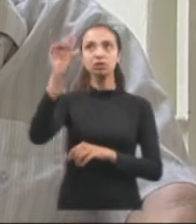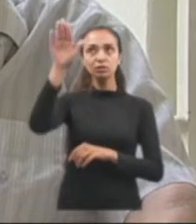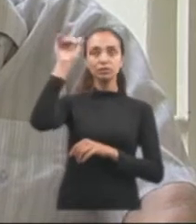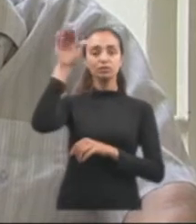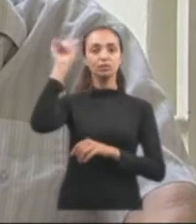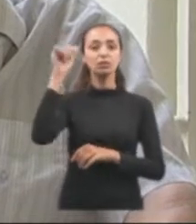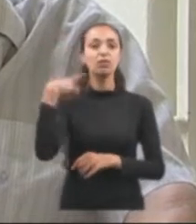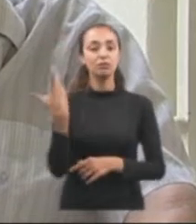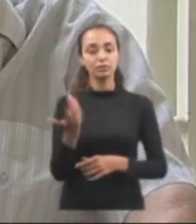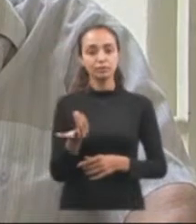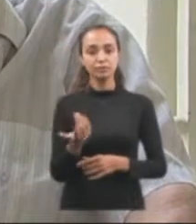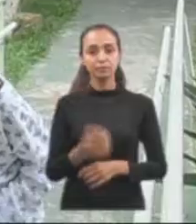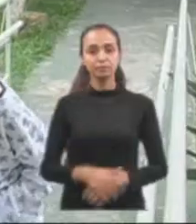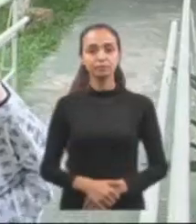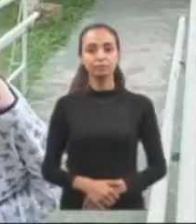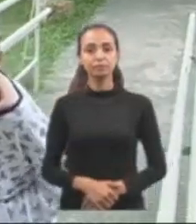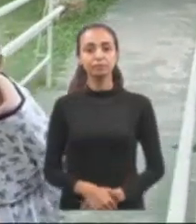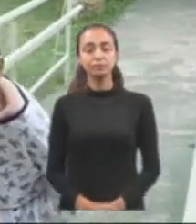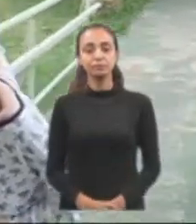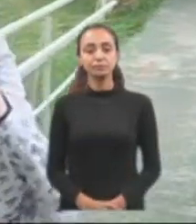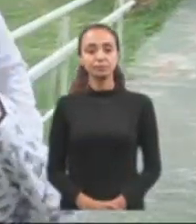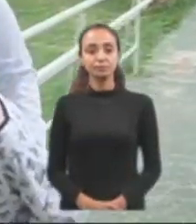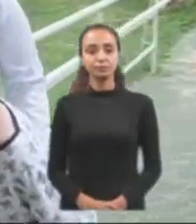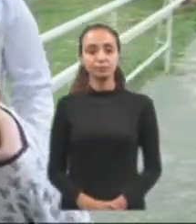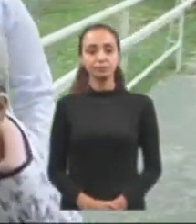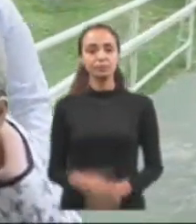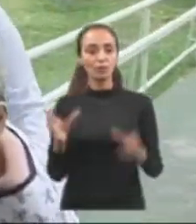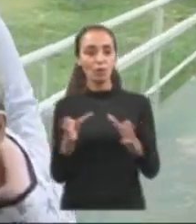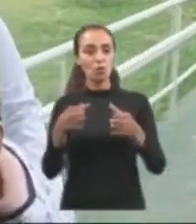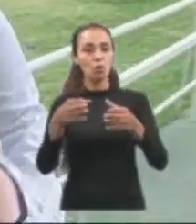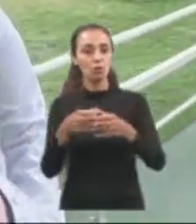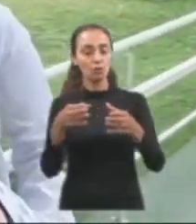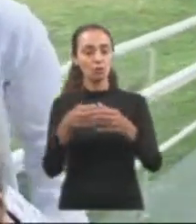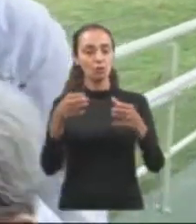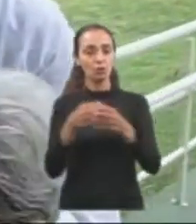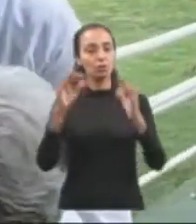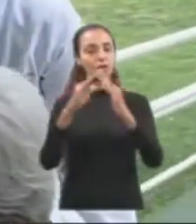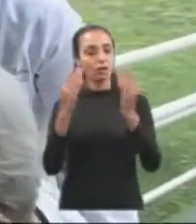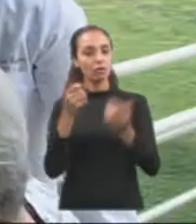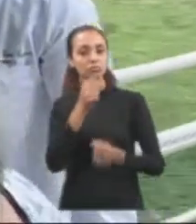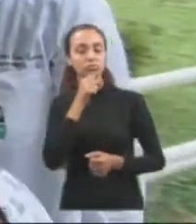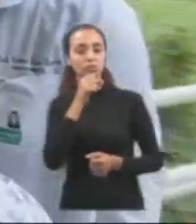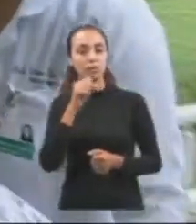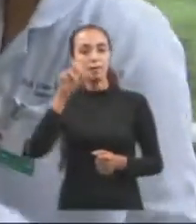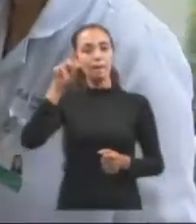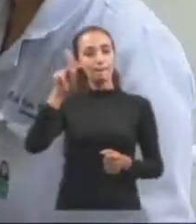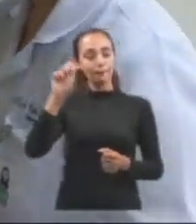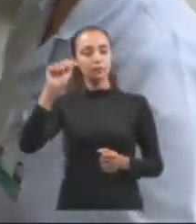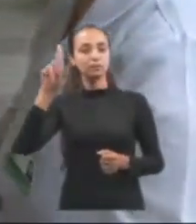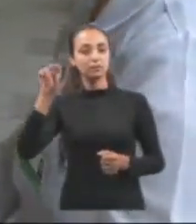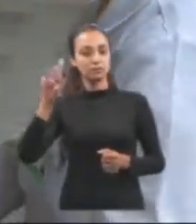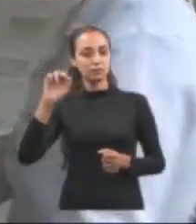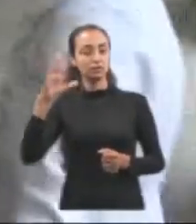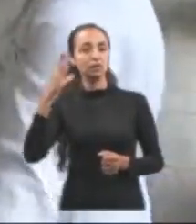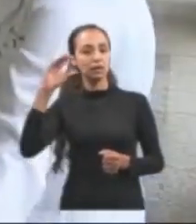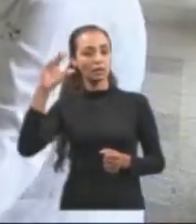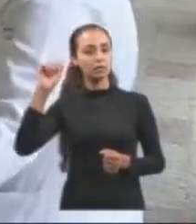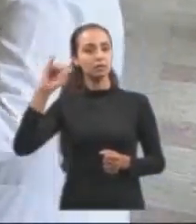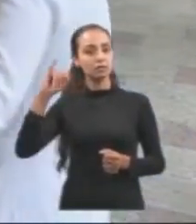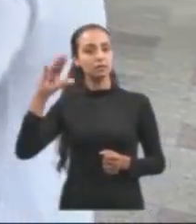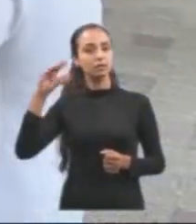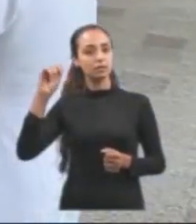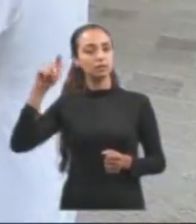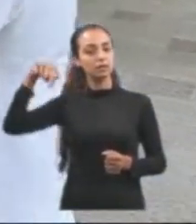morrer, exagero, cara. A equipe do Asilo Padre Cacique se preocupa com a qualidade de vida dos moradores. Por isso, as atividades